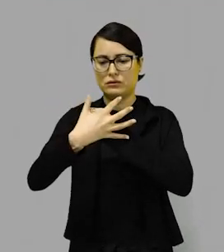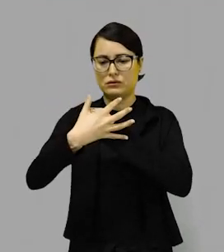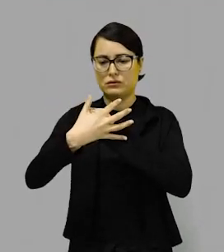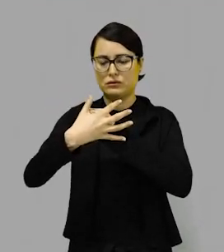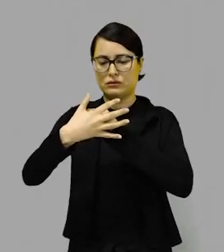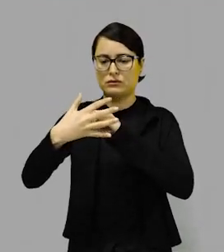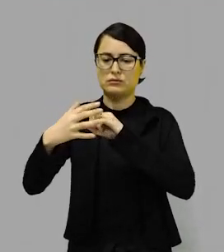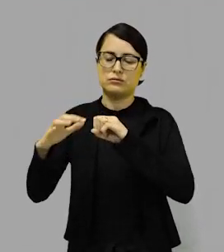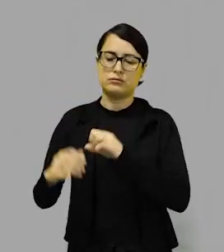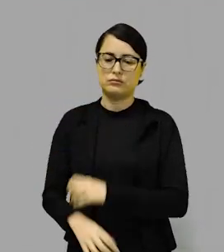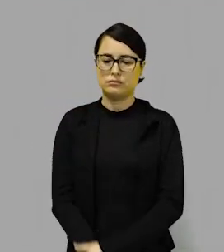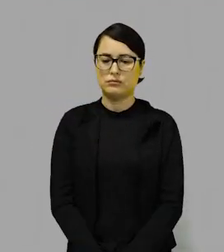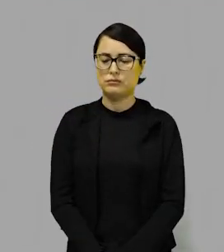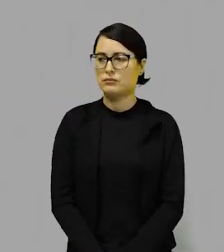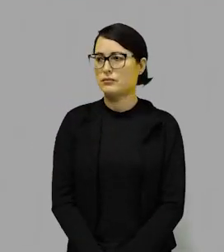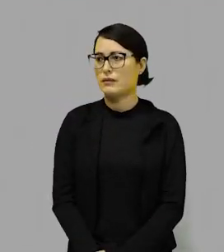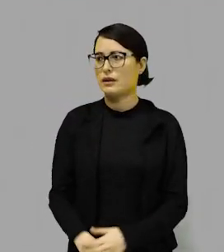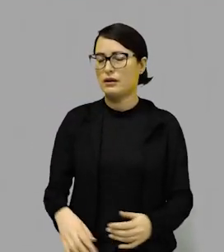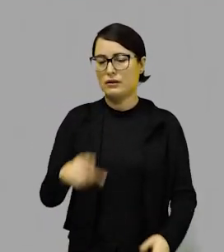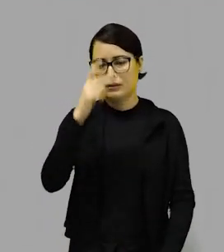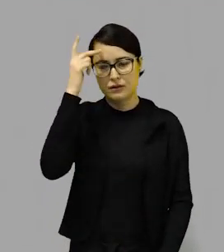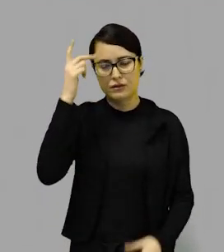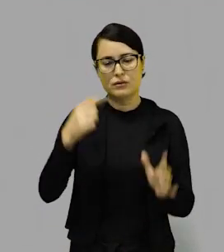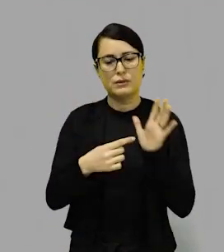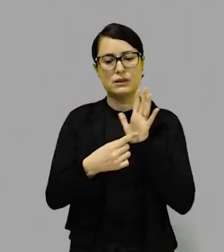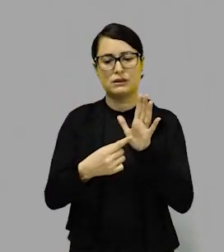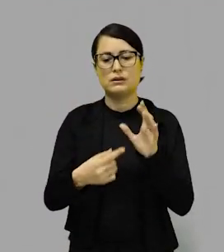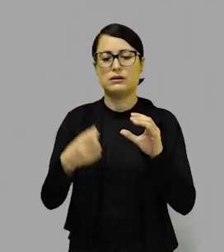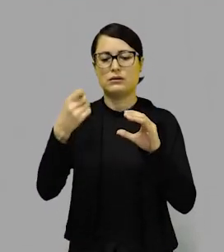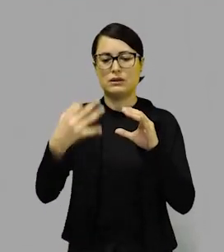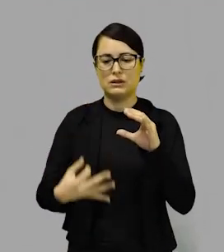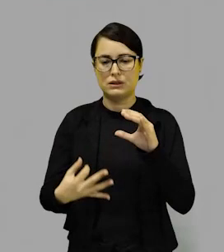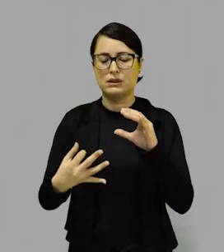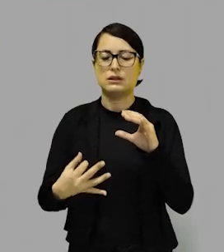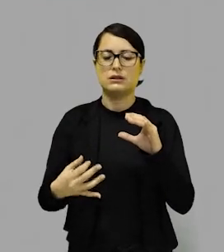ok? Pessoal, eu apresentei aqui algumas características